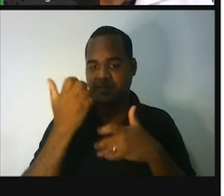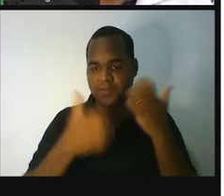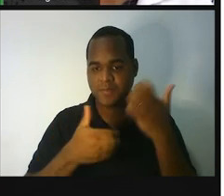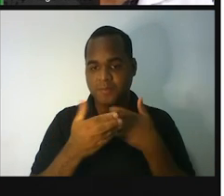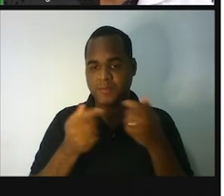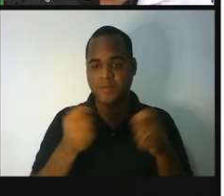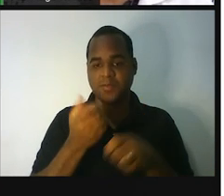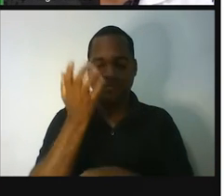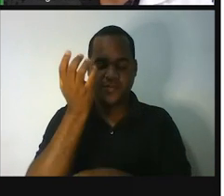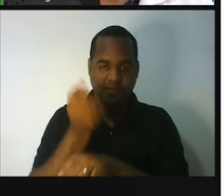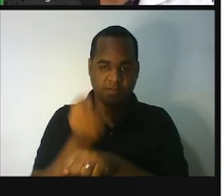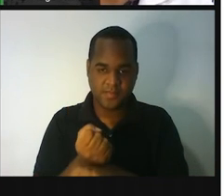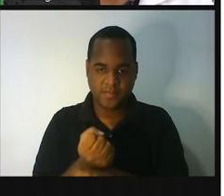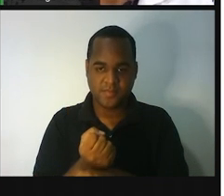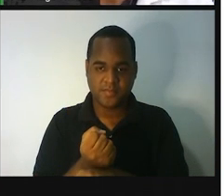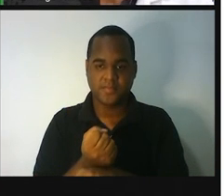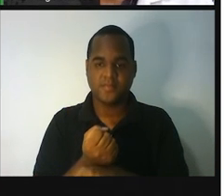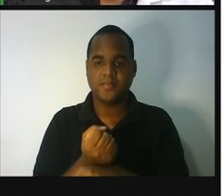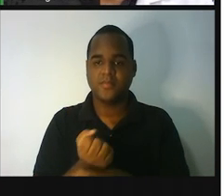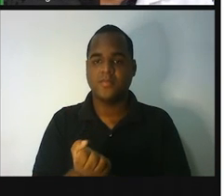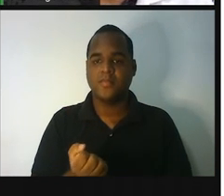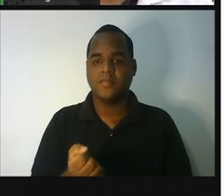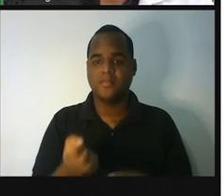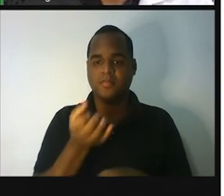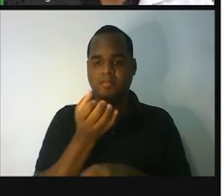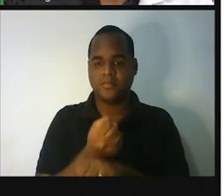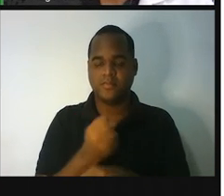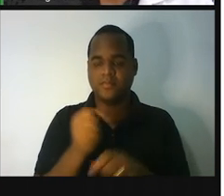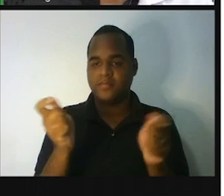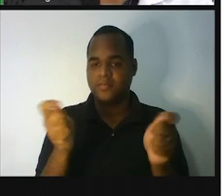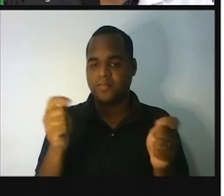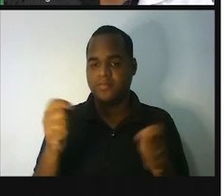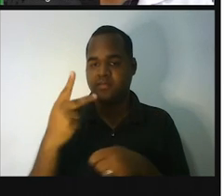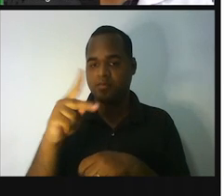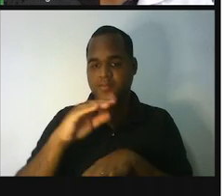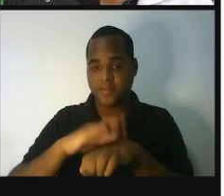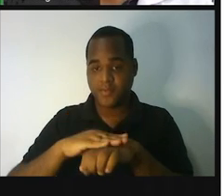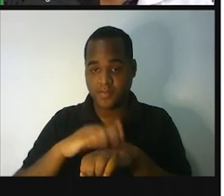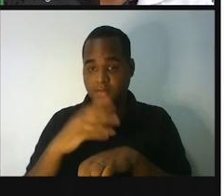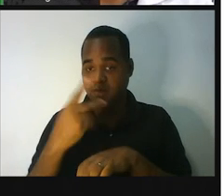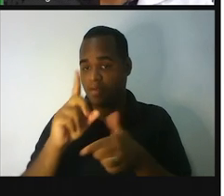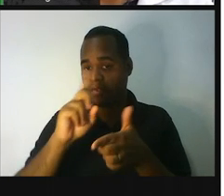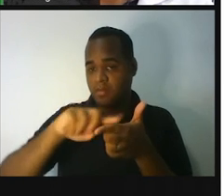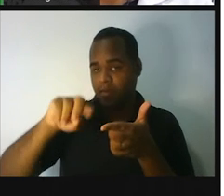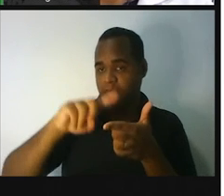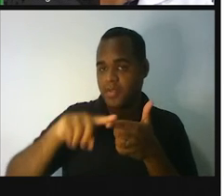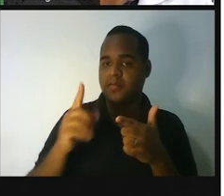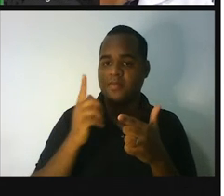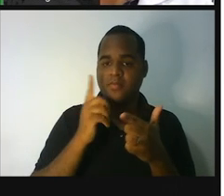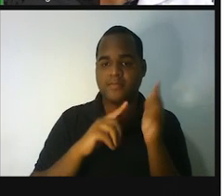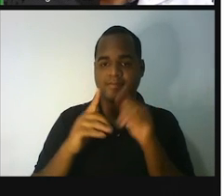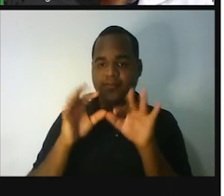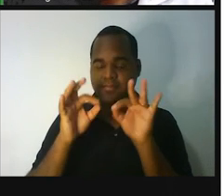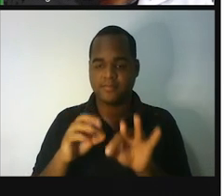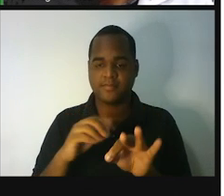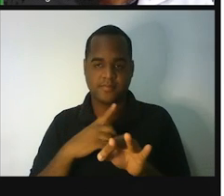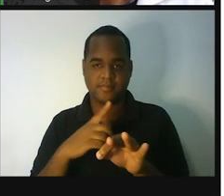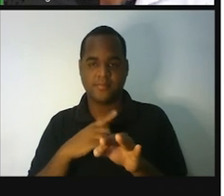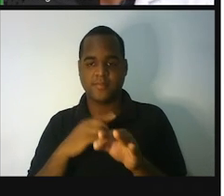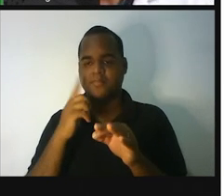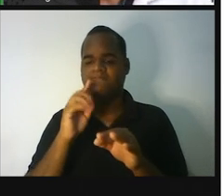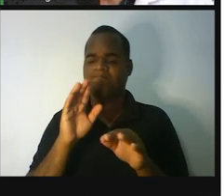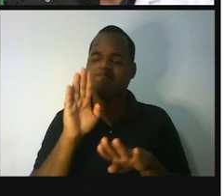a baixar um arquivo pode nesse arquivo tem esse problema para que você passa de uma forma